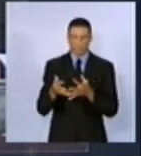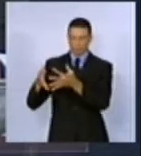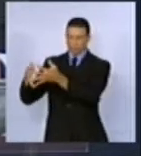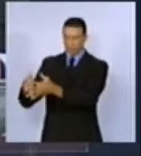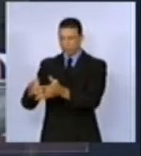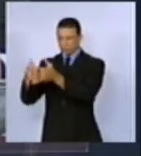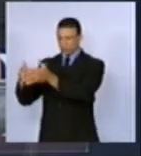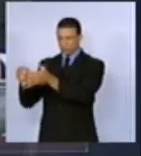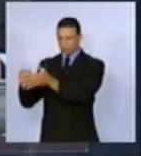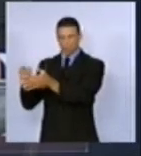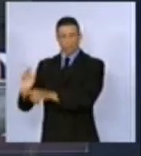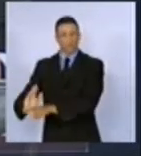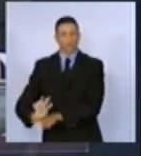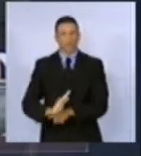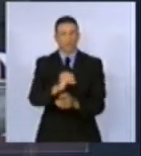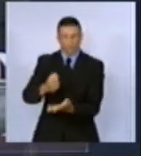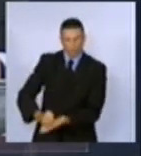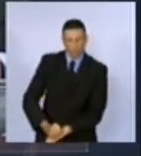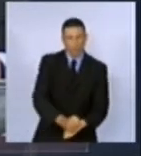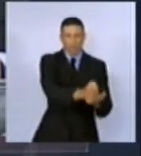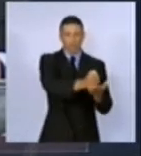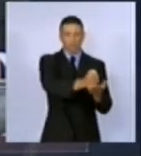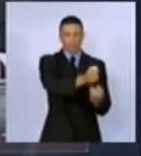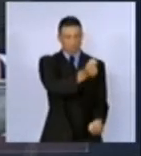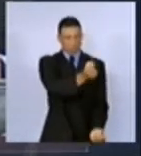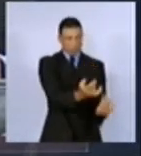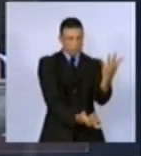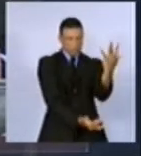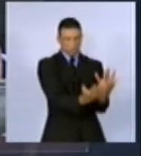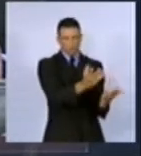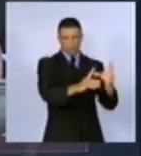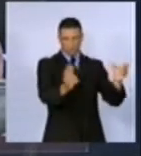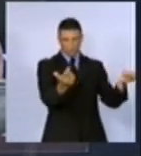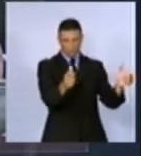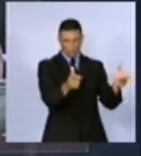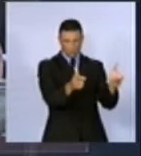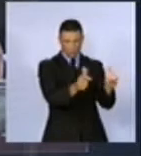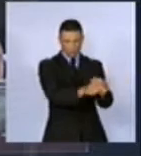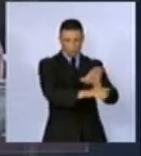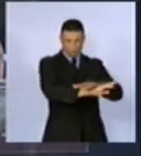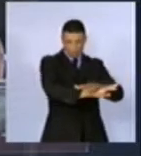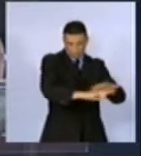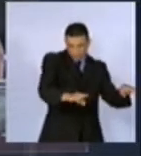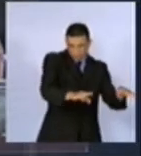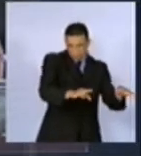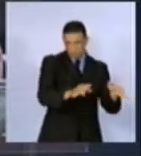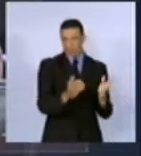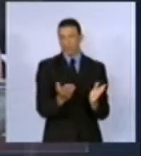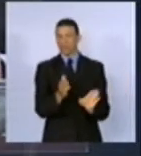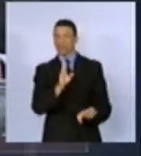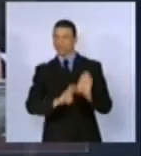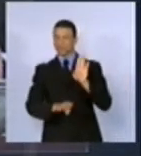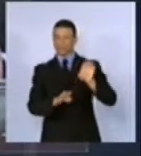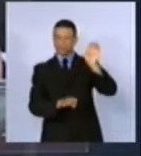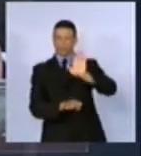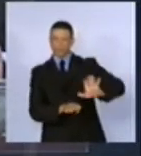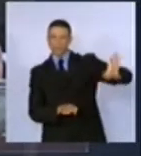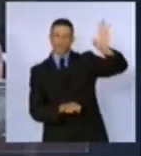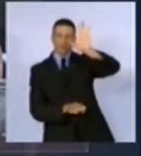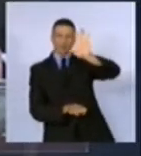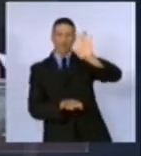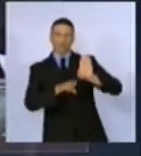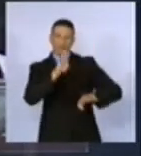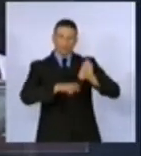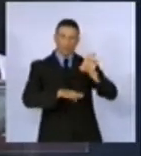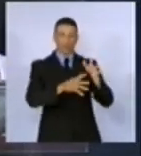mecanização contribuir efetivamente para o fim da queima da Palha da cana-de-açúcar já que alguns estados é sendo que isso Ministro a gente tem informação de que algumas marcas